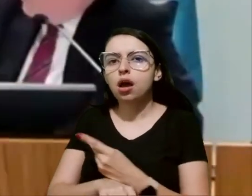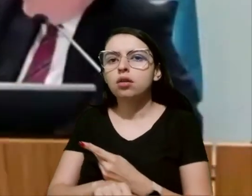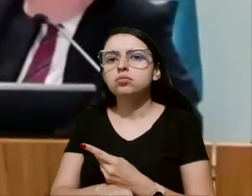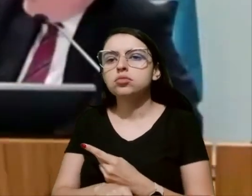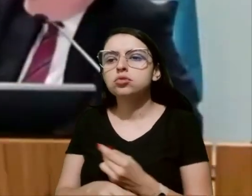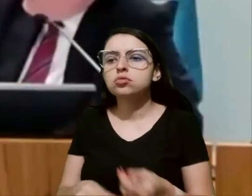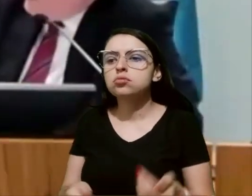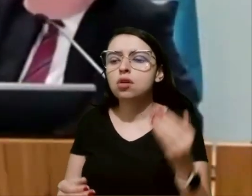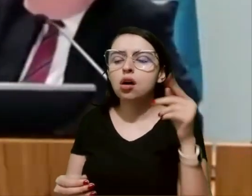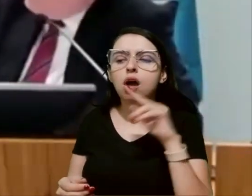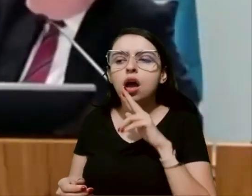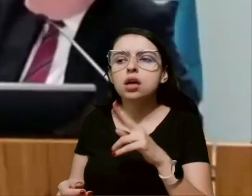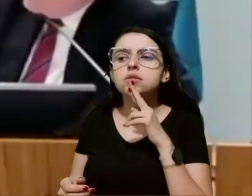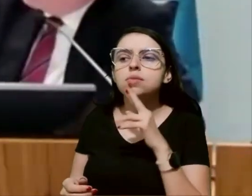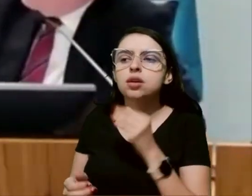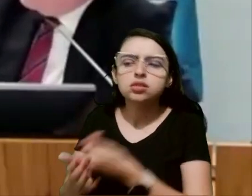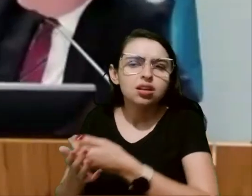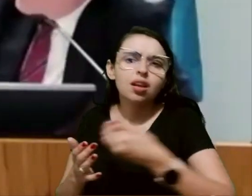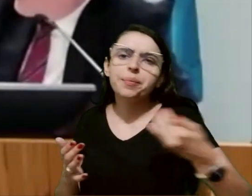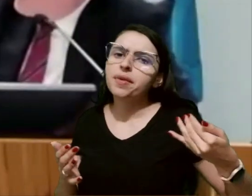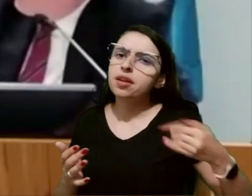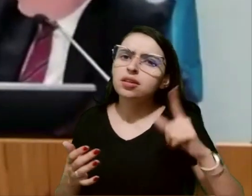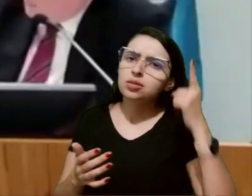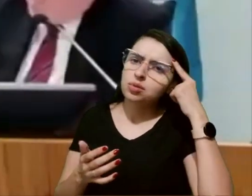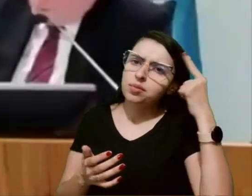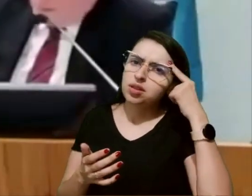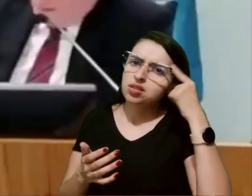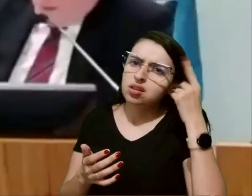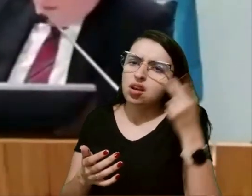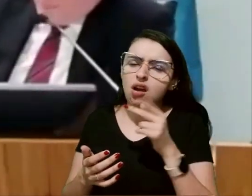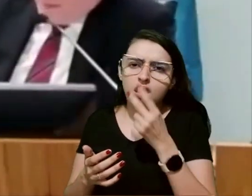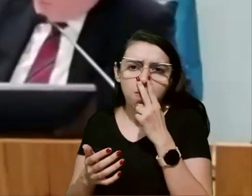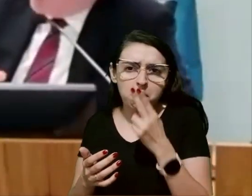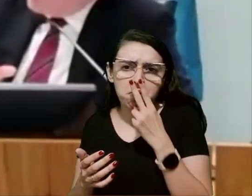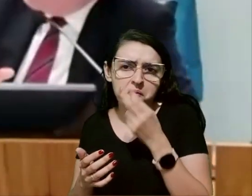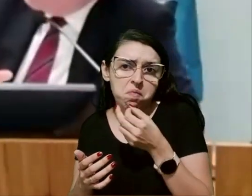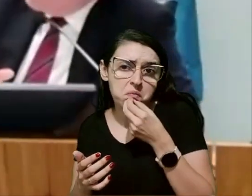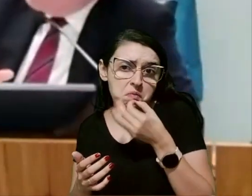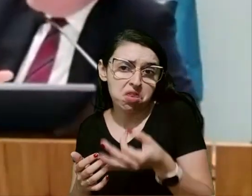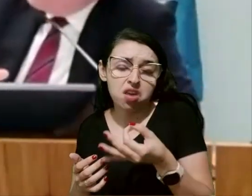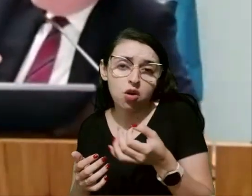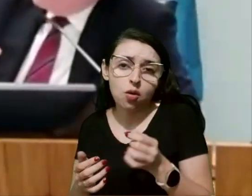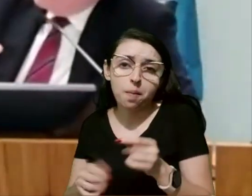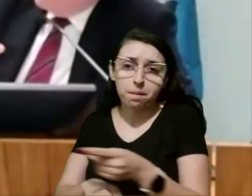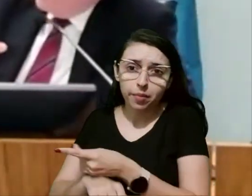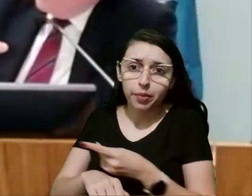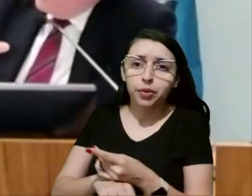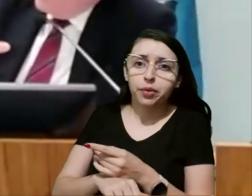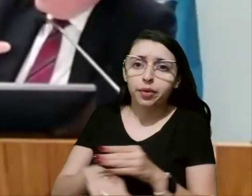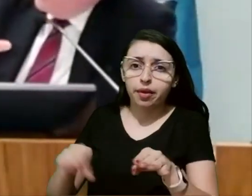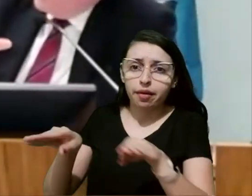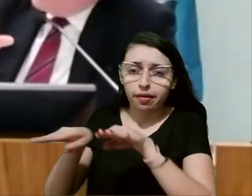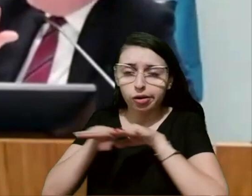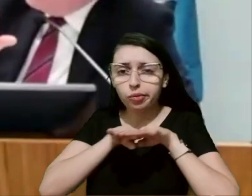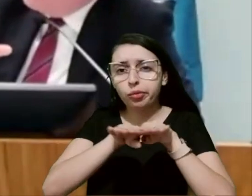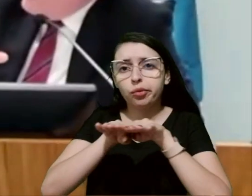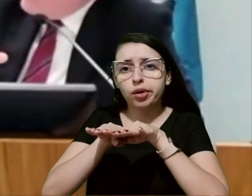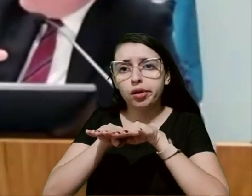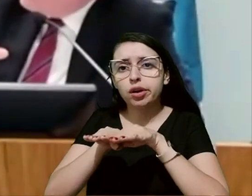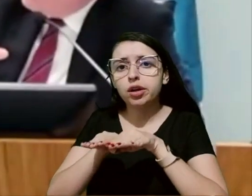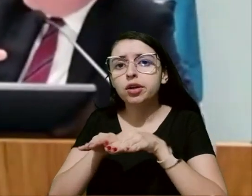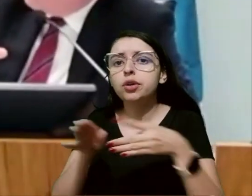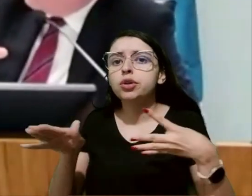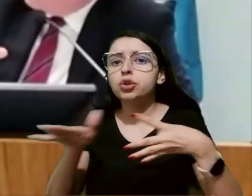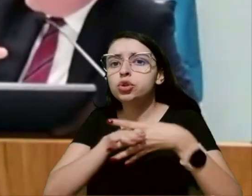algum entendimento pessoal dentro de algum ponto, para buscar justamente uma